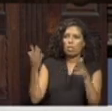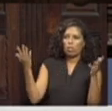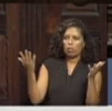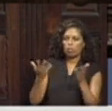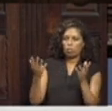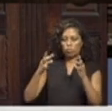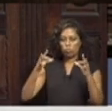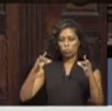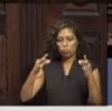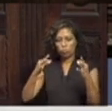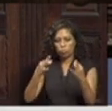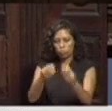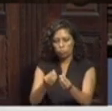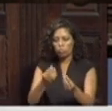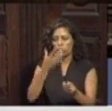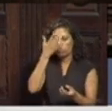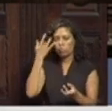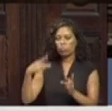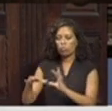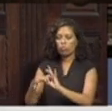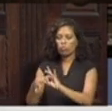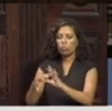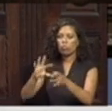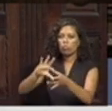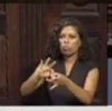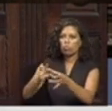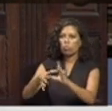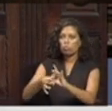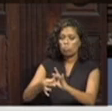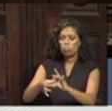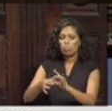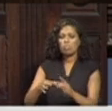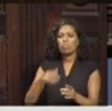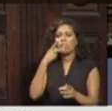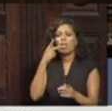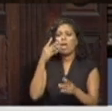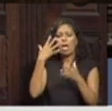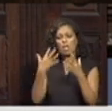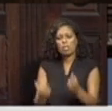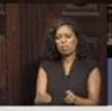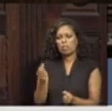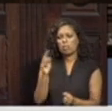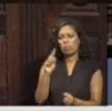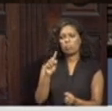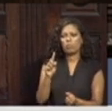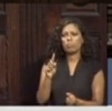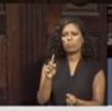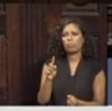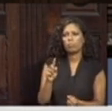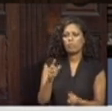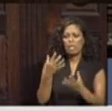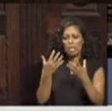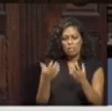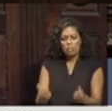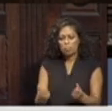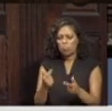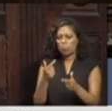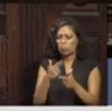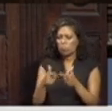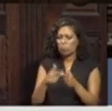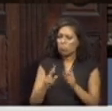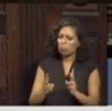ao encerrar, está na hora de trocar o comando da segurança pública no estado. Senhor presidente da República, está na hora de